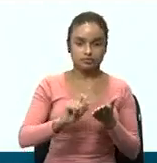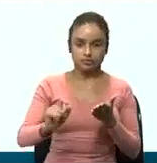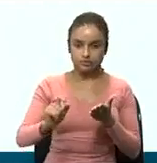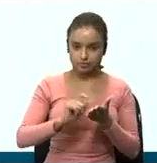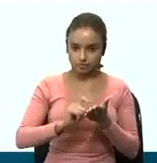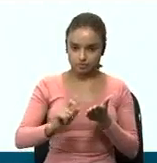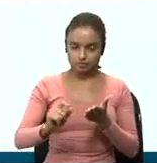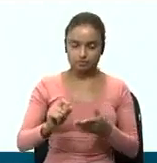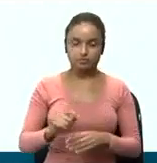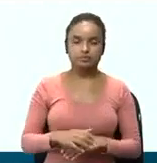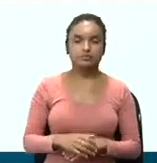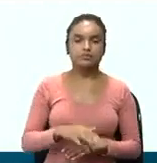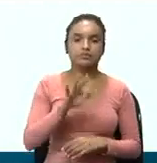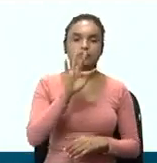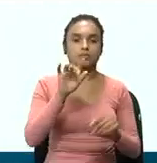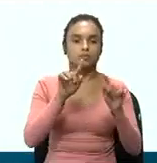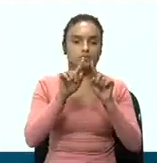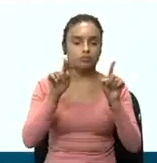2n mais 1